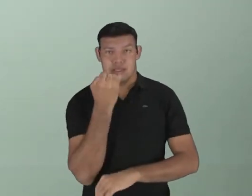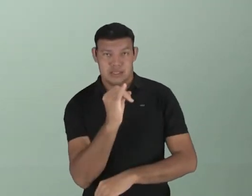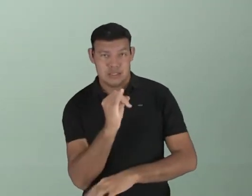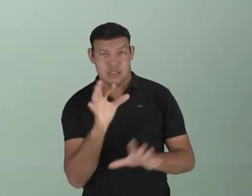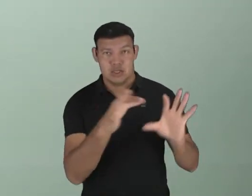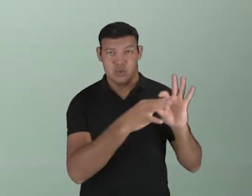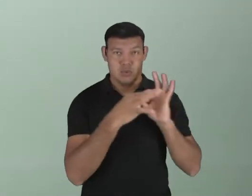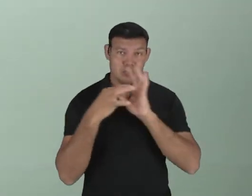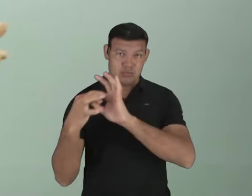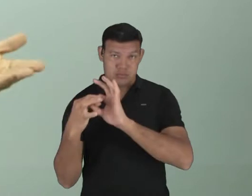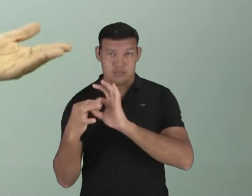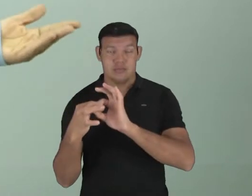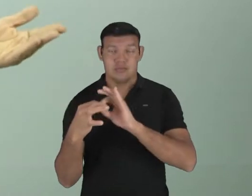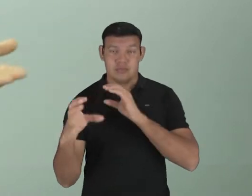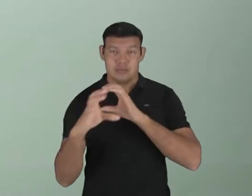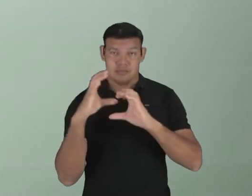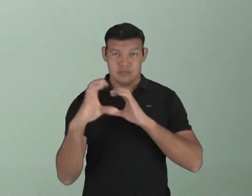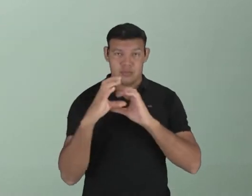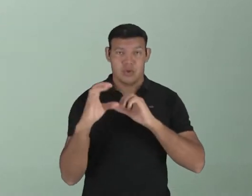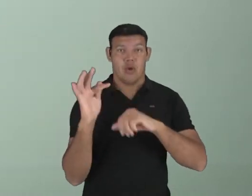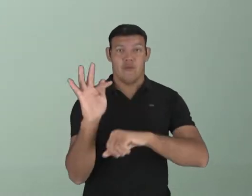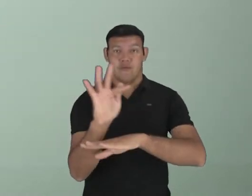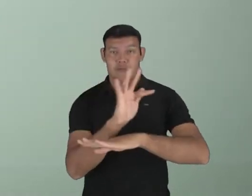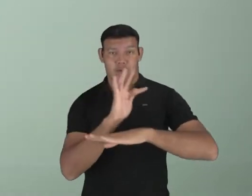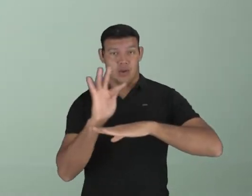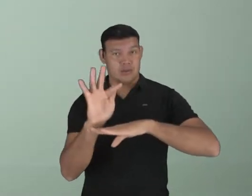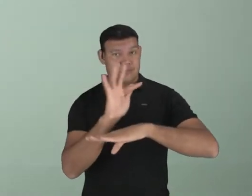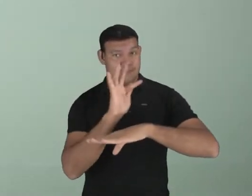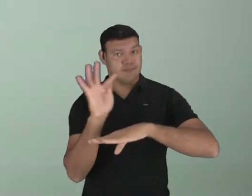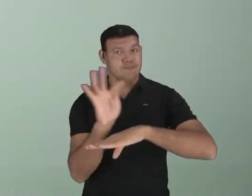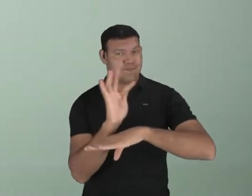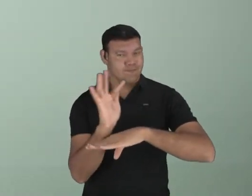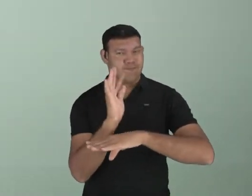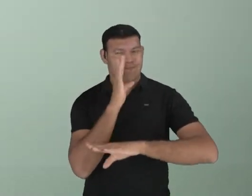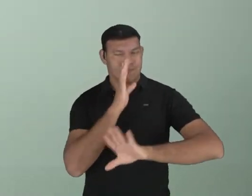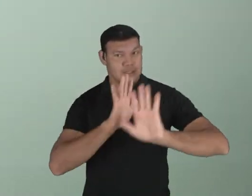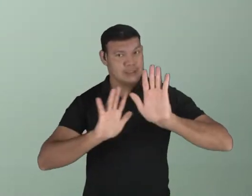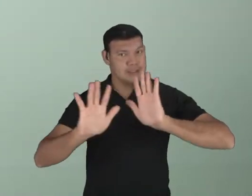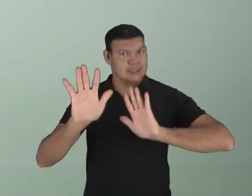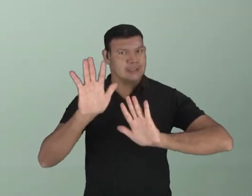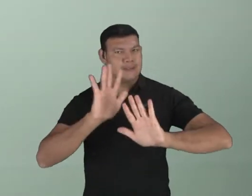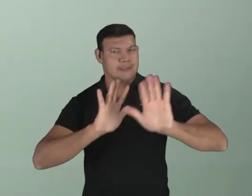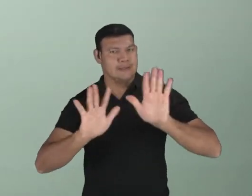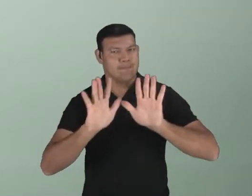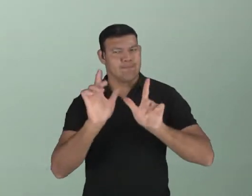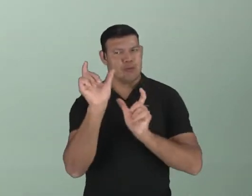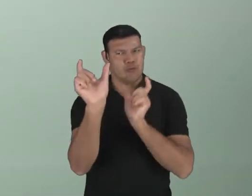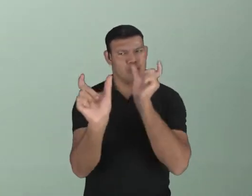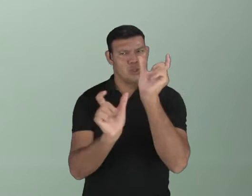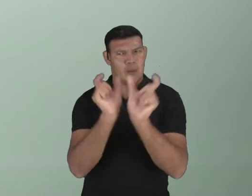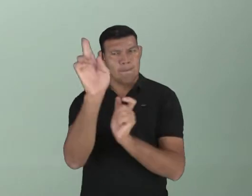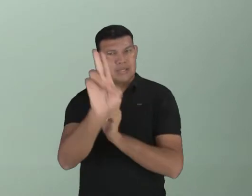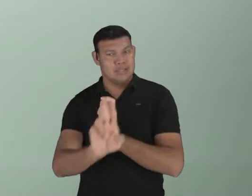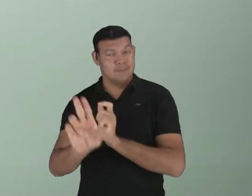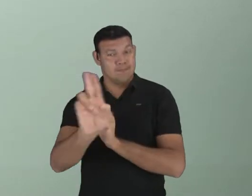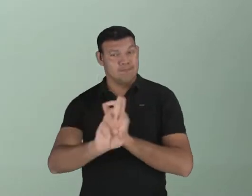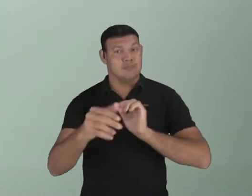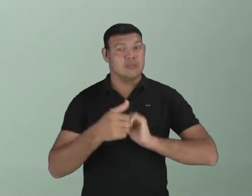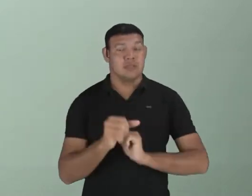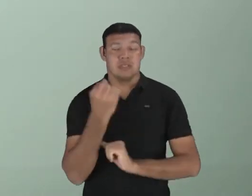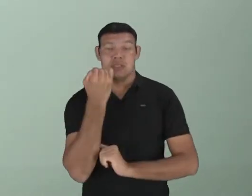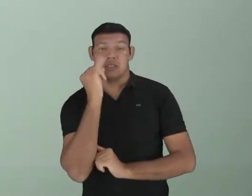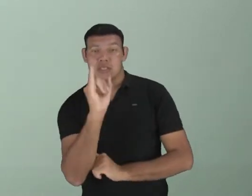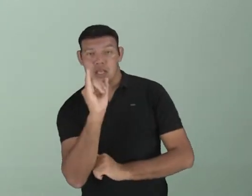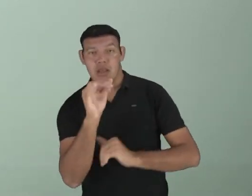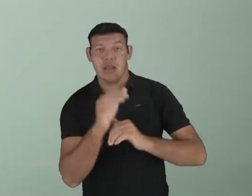um contexto comunicativo formal, eu irei ter um cuidado maior com as minhas palavras. Agora, se eu